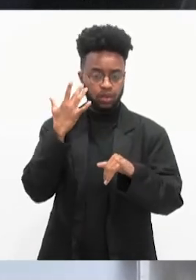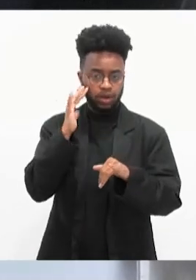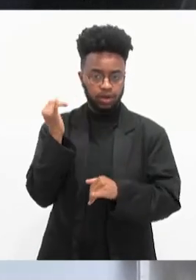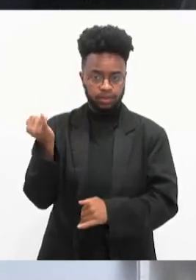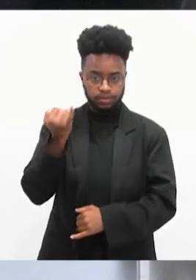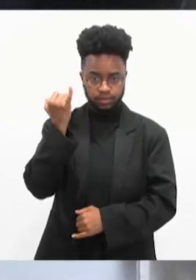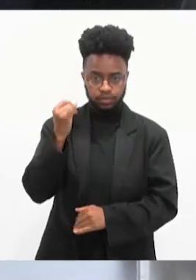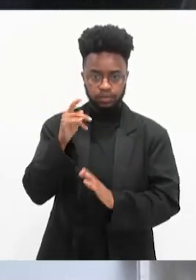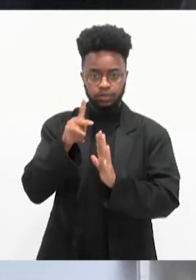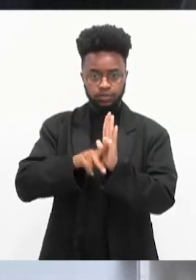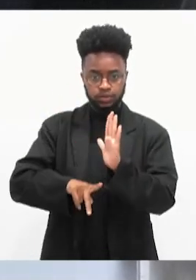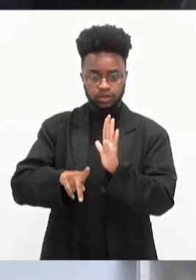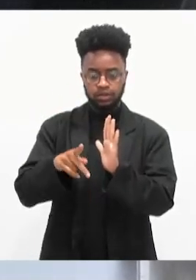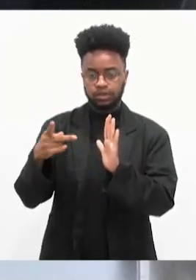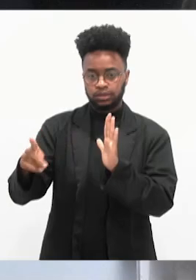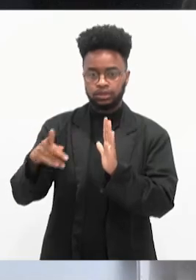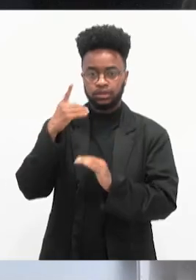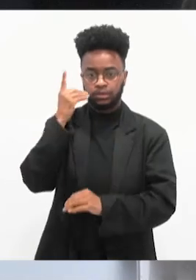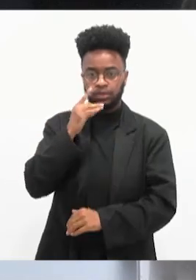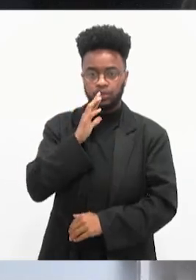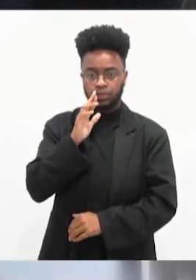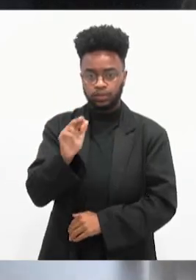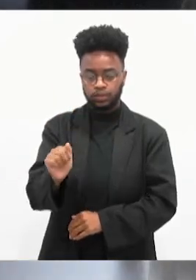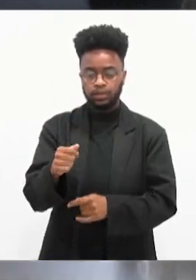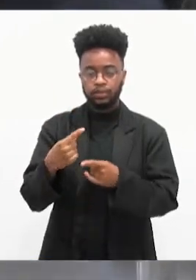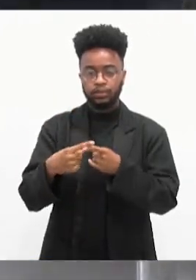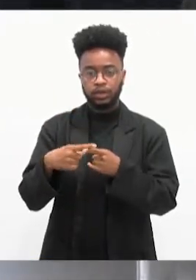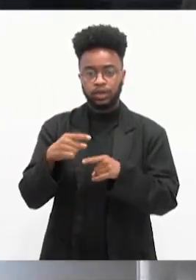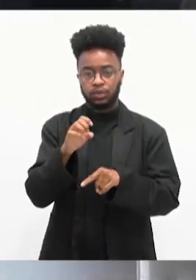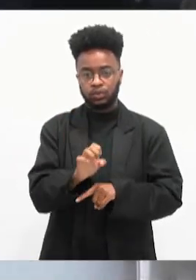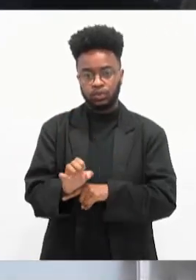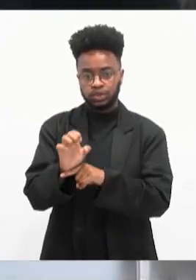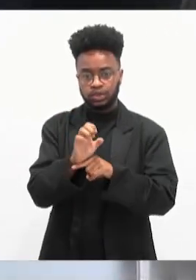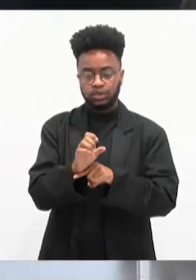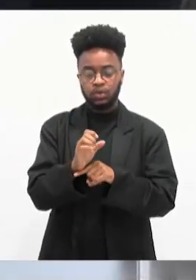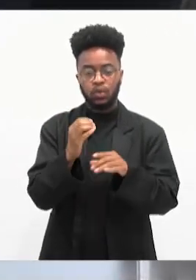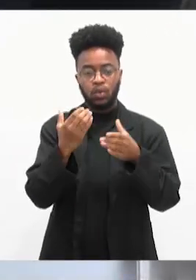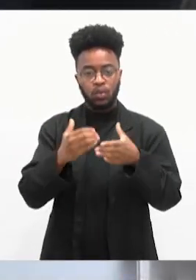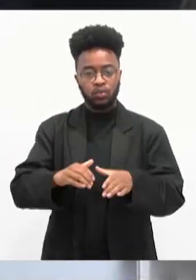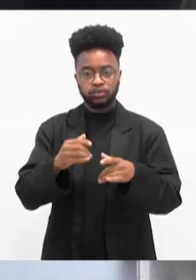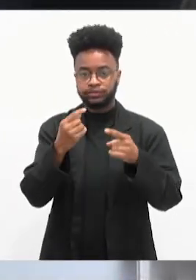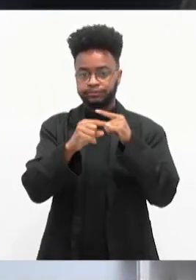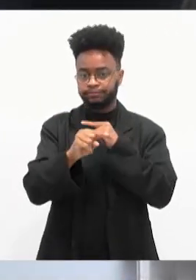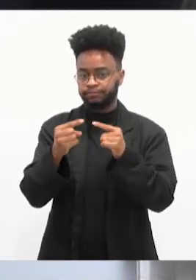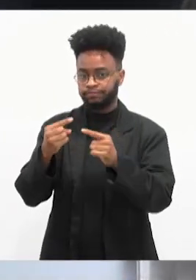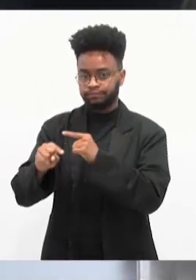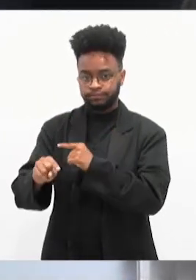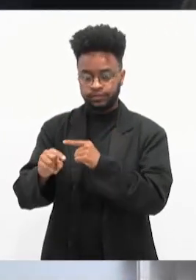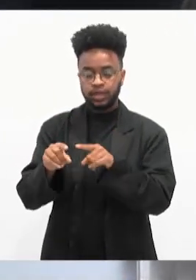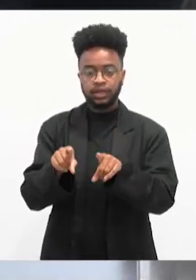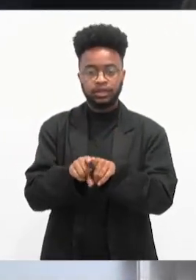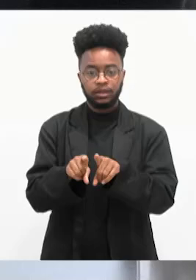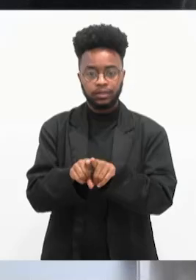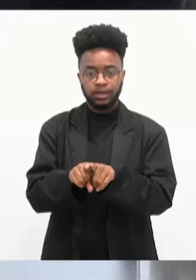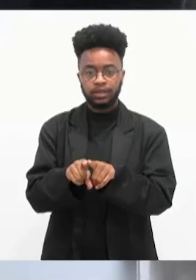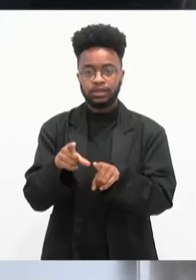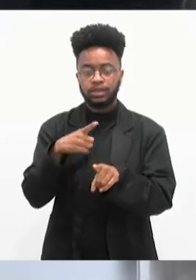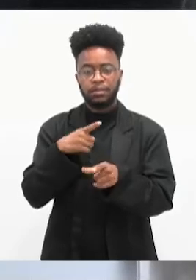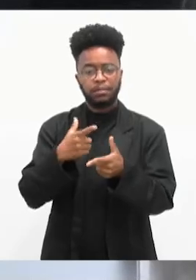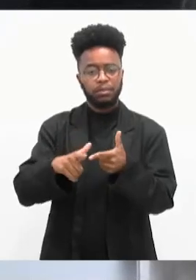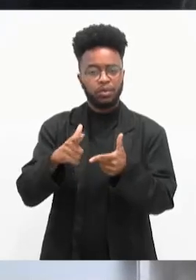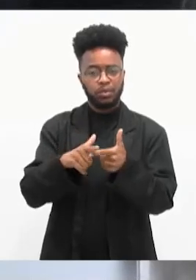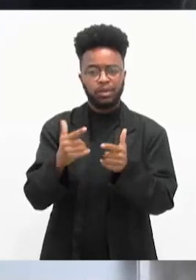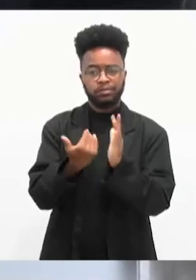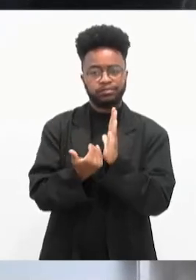projeto do deputado Amorim, porque no Estado os concursos são díspares e cada vez mais trazem problemas.